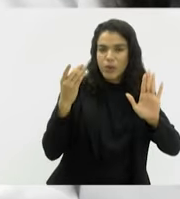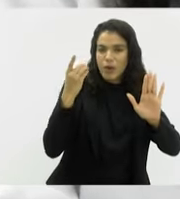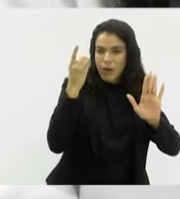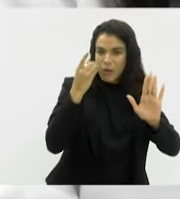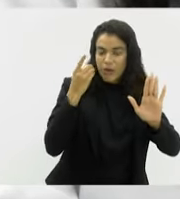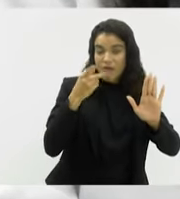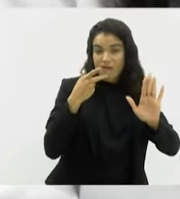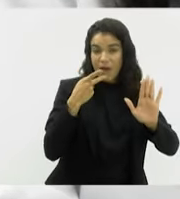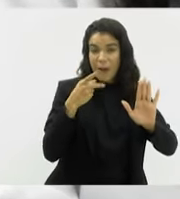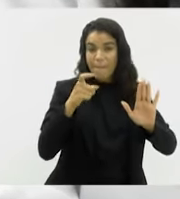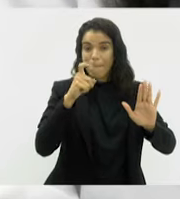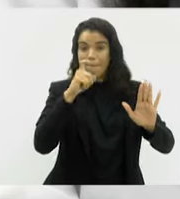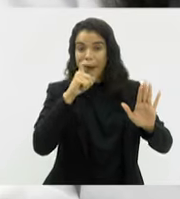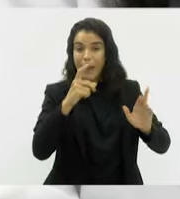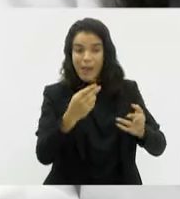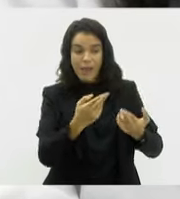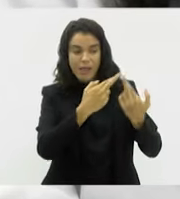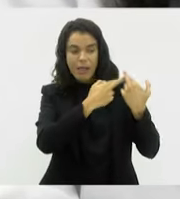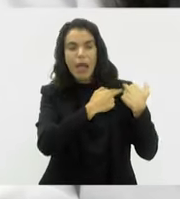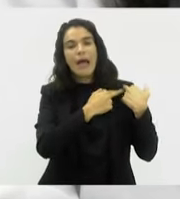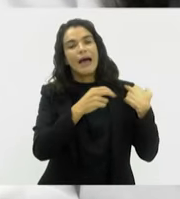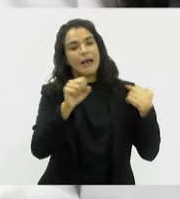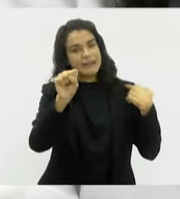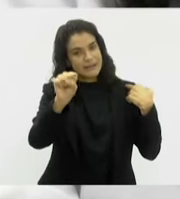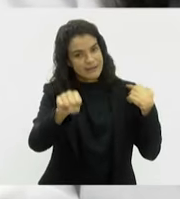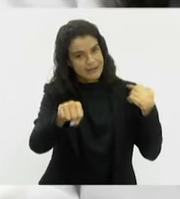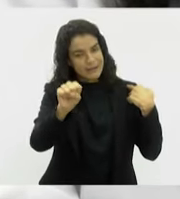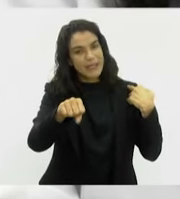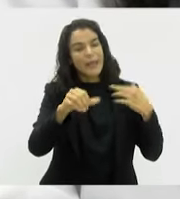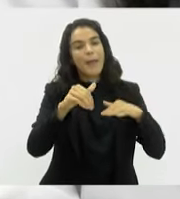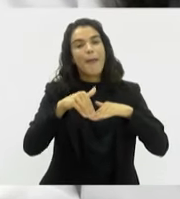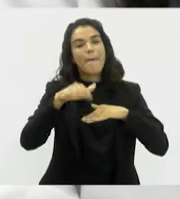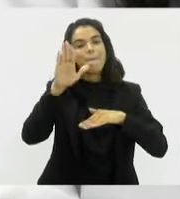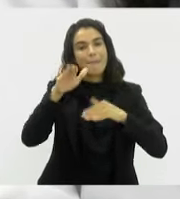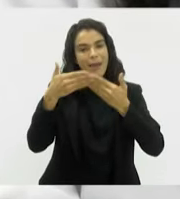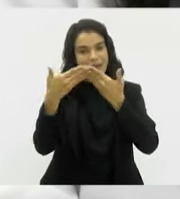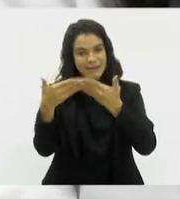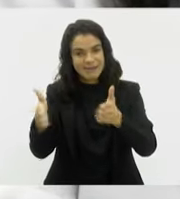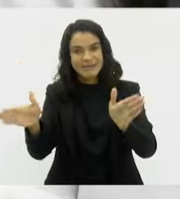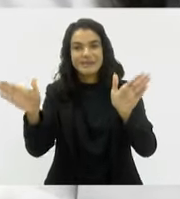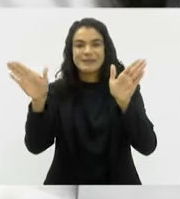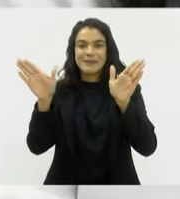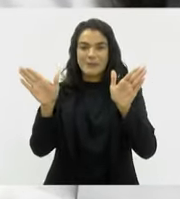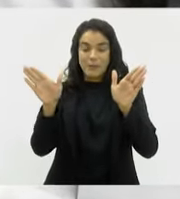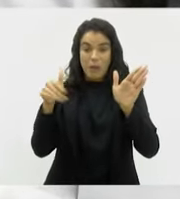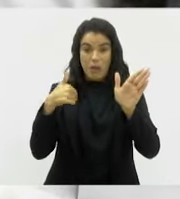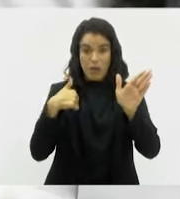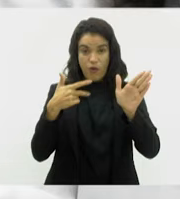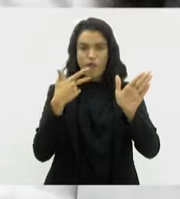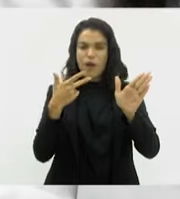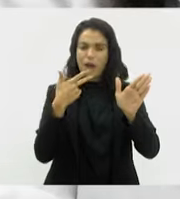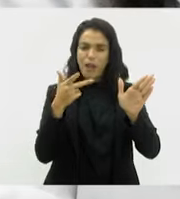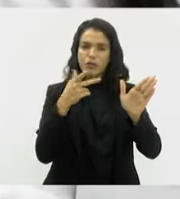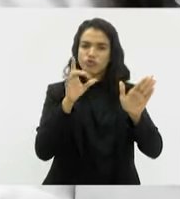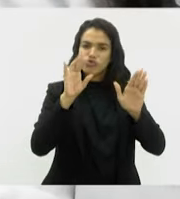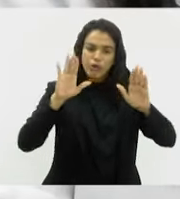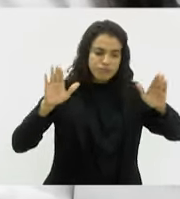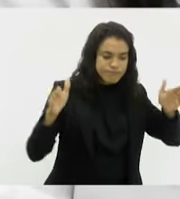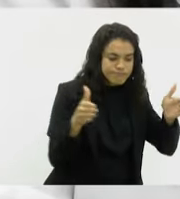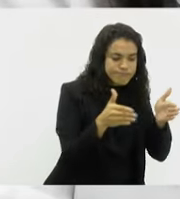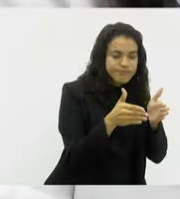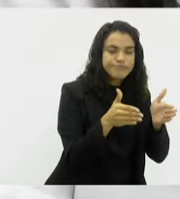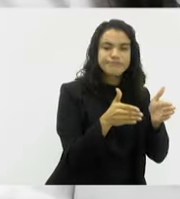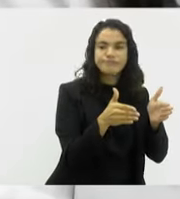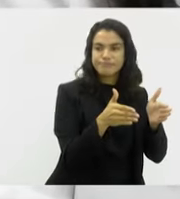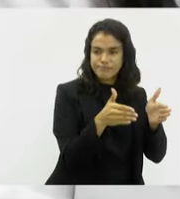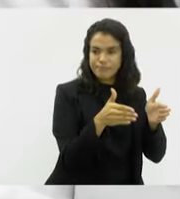de pais responsáveis, aí sim a gente pode falar que ele é mais genérico, que eu estou falando de um nicho muito específico, dado a escuta que eu